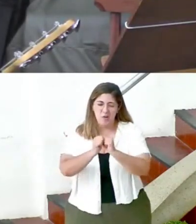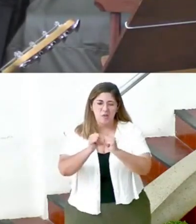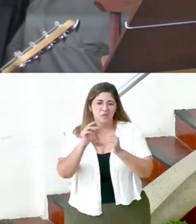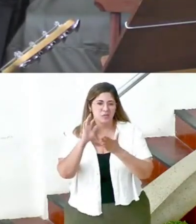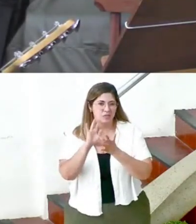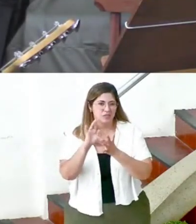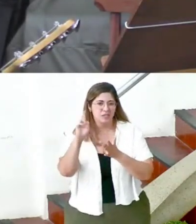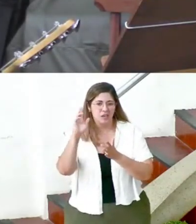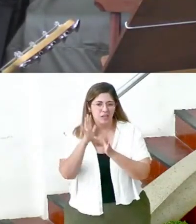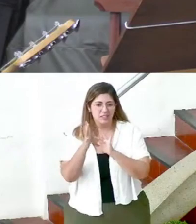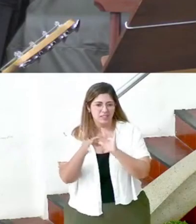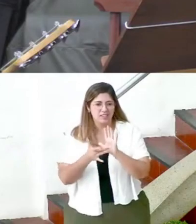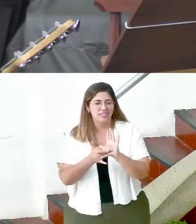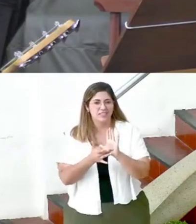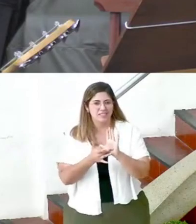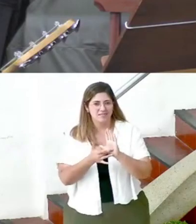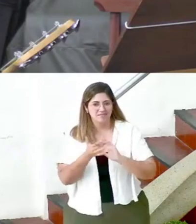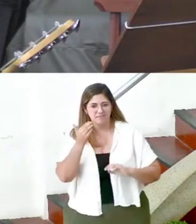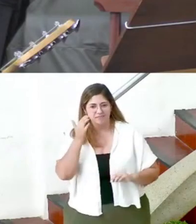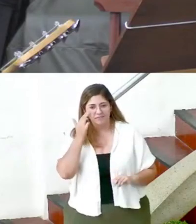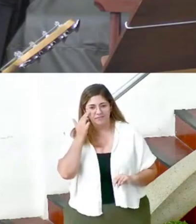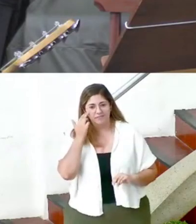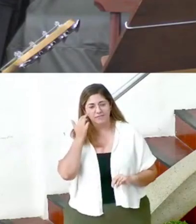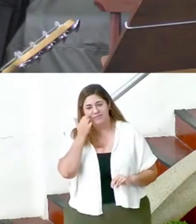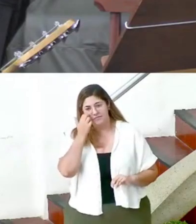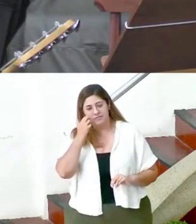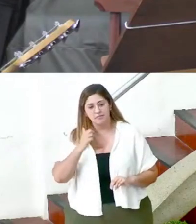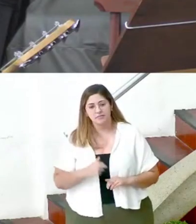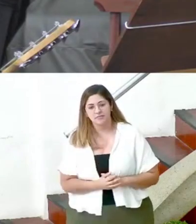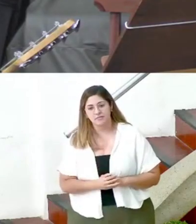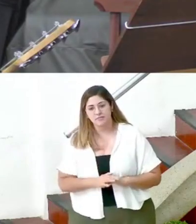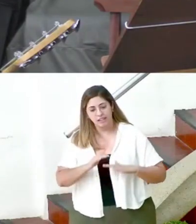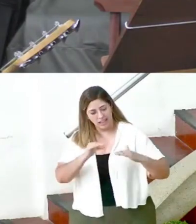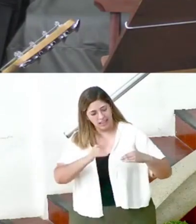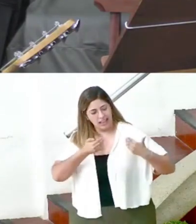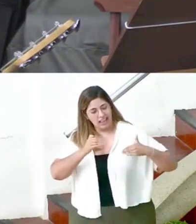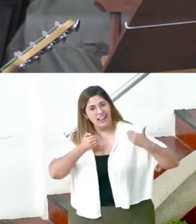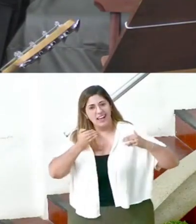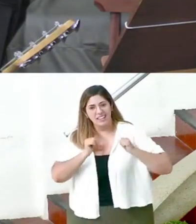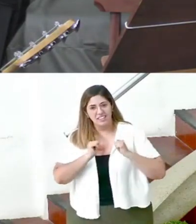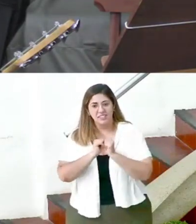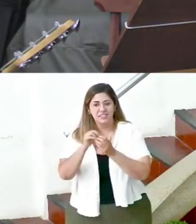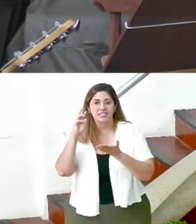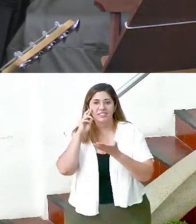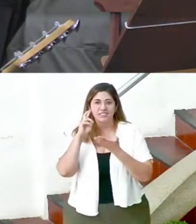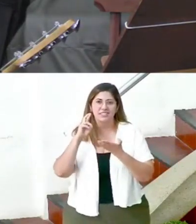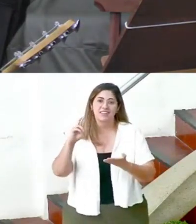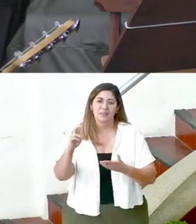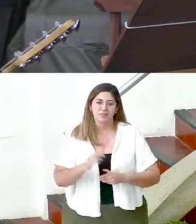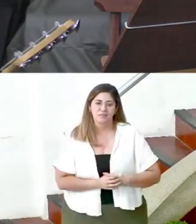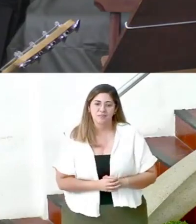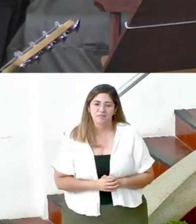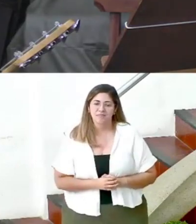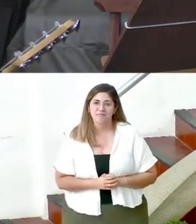da justiça, da santificação e da redenção, alegre-se no Senhor. Tenha a tua alegria no Senhor.